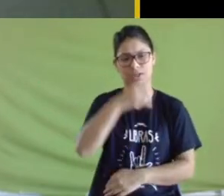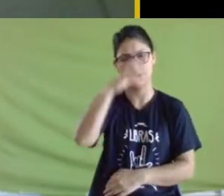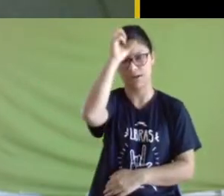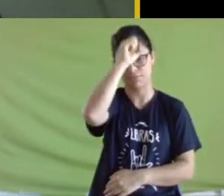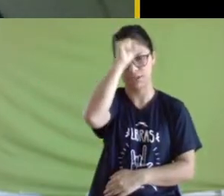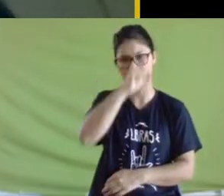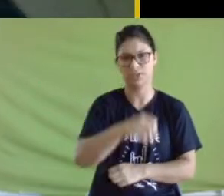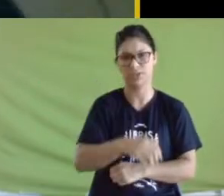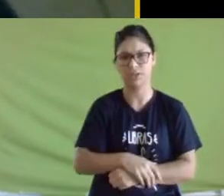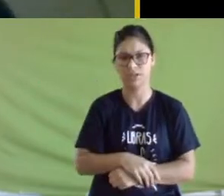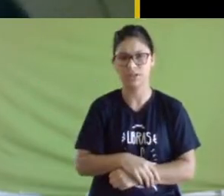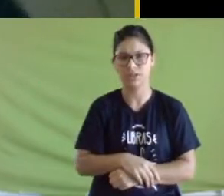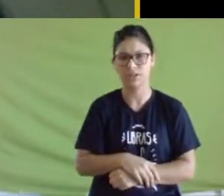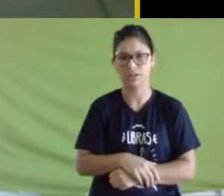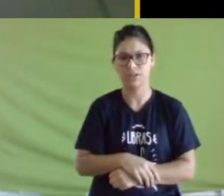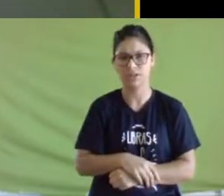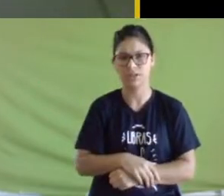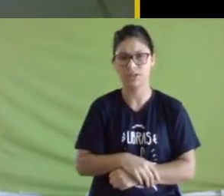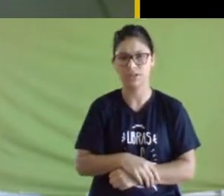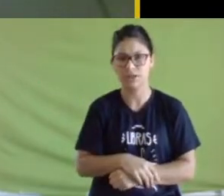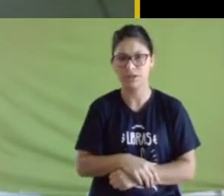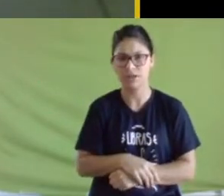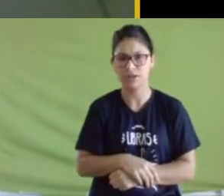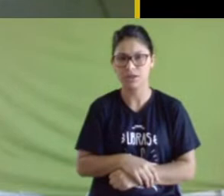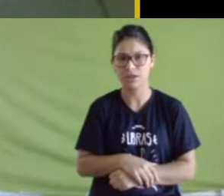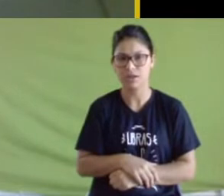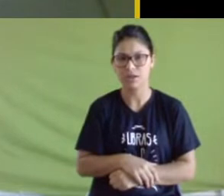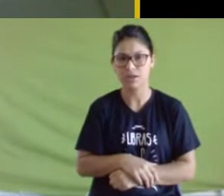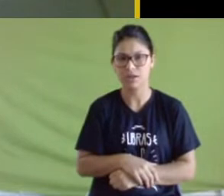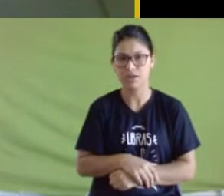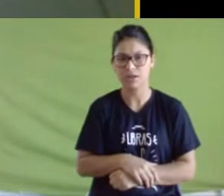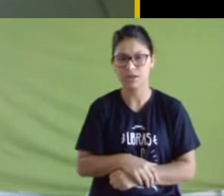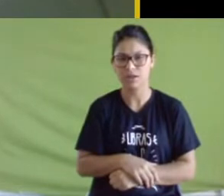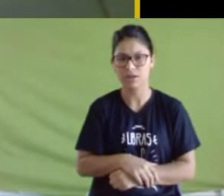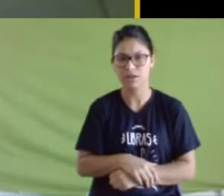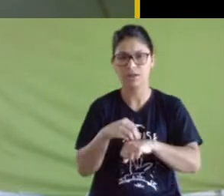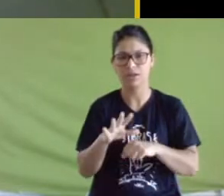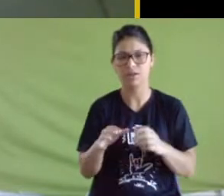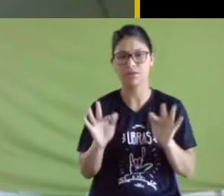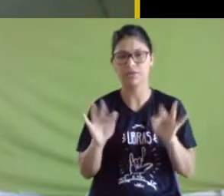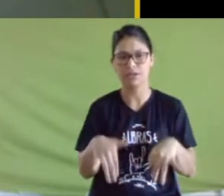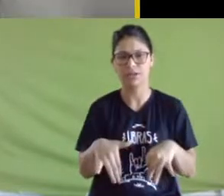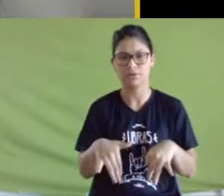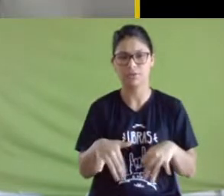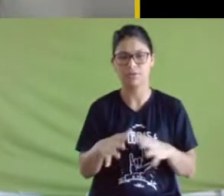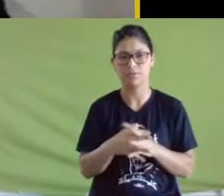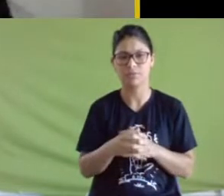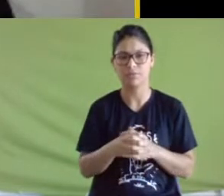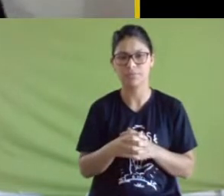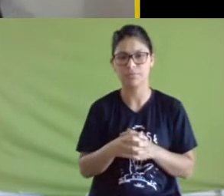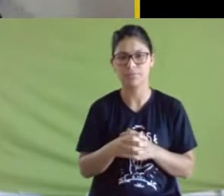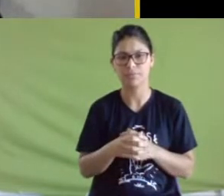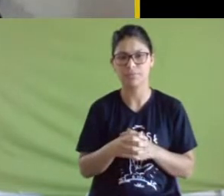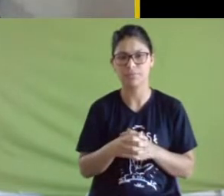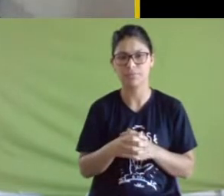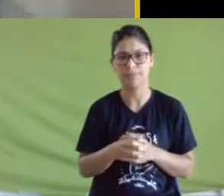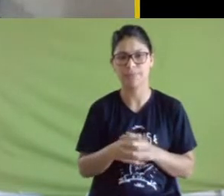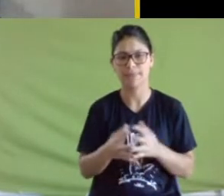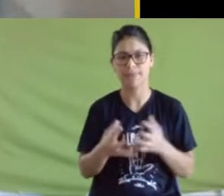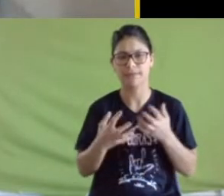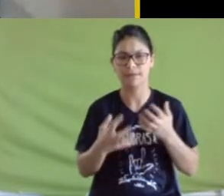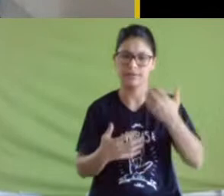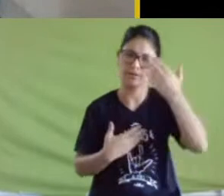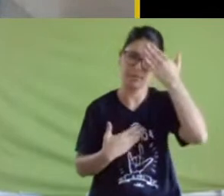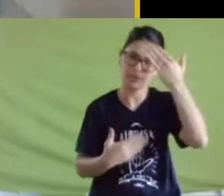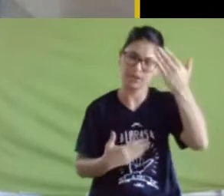para o Regis, dar um recado final, né, Regis? Uhum. Muito obrigado, professor.